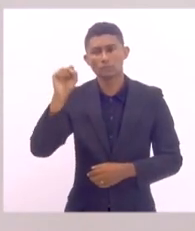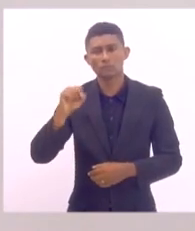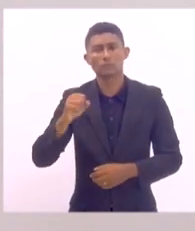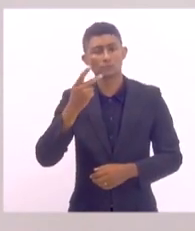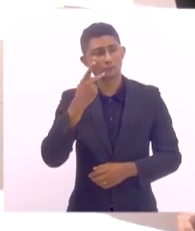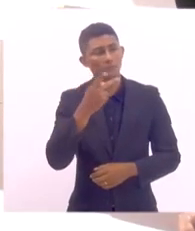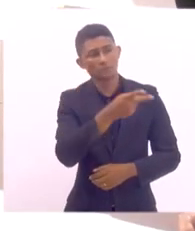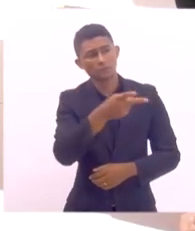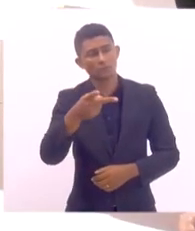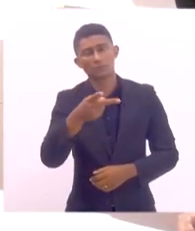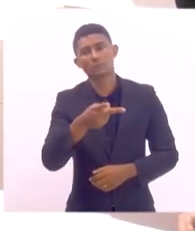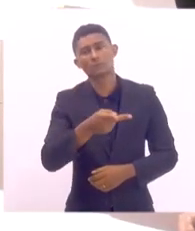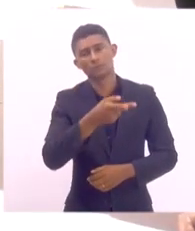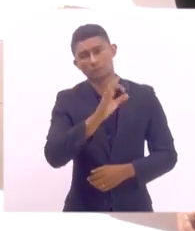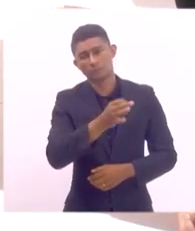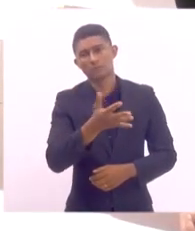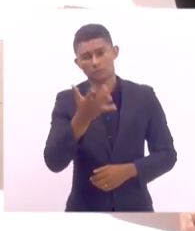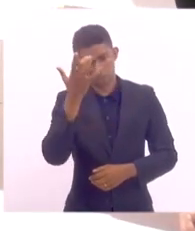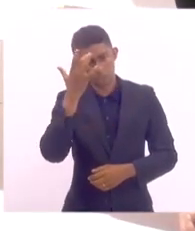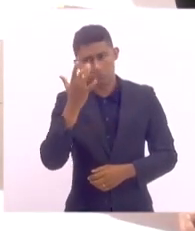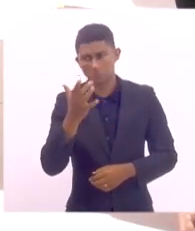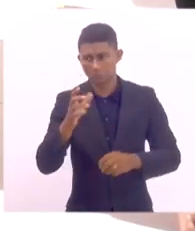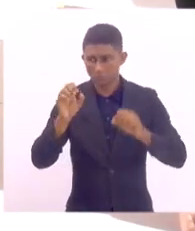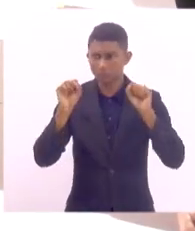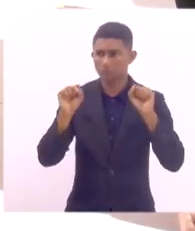justo. Pode ser?